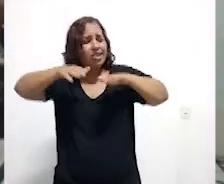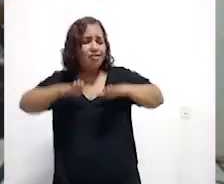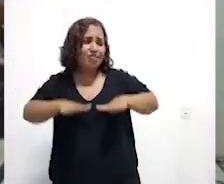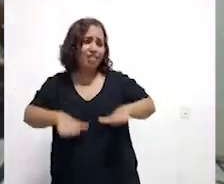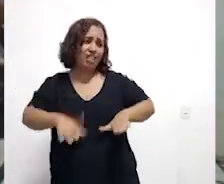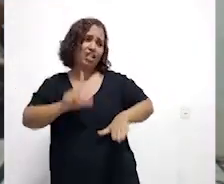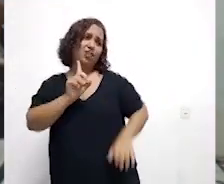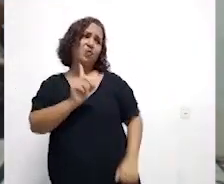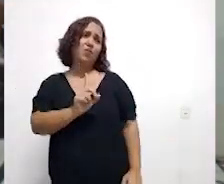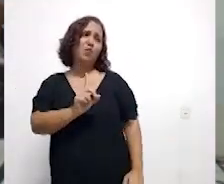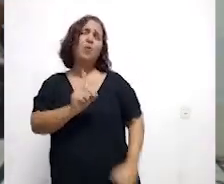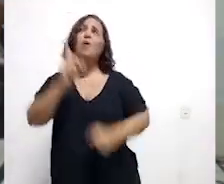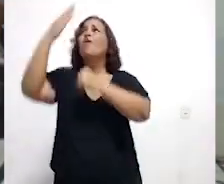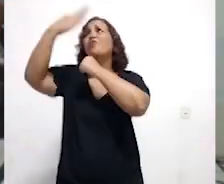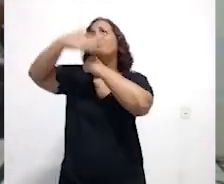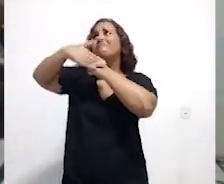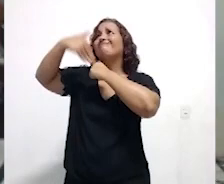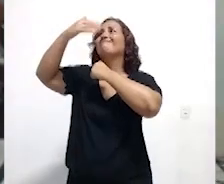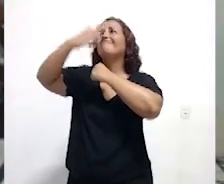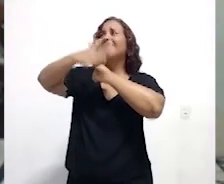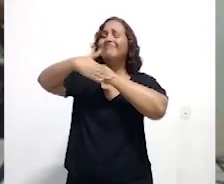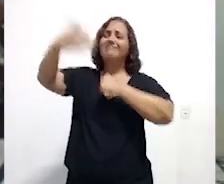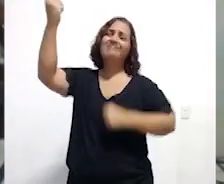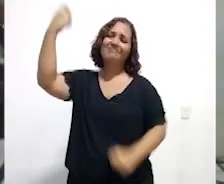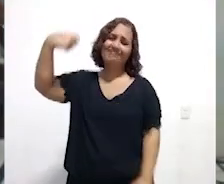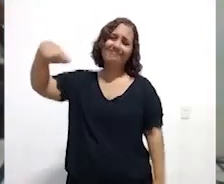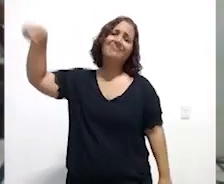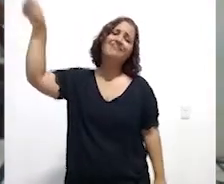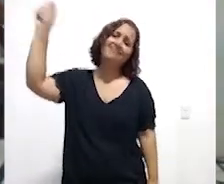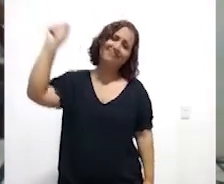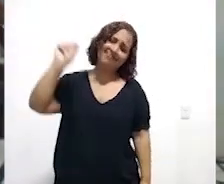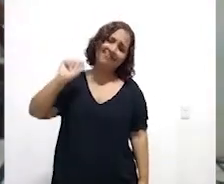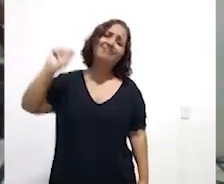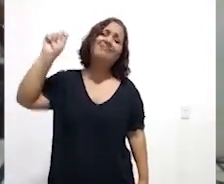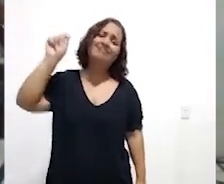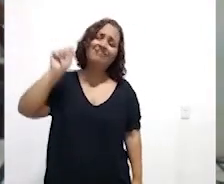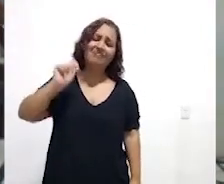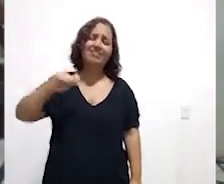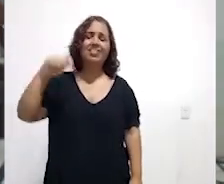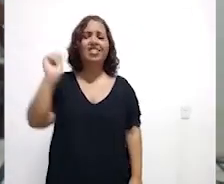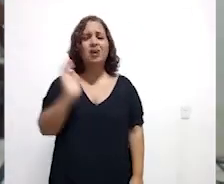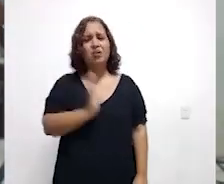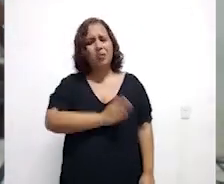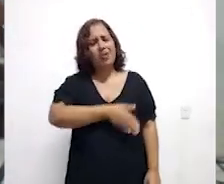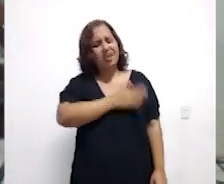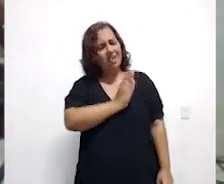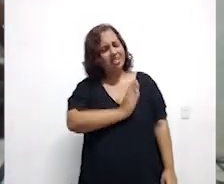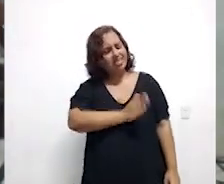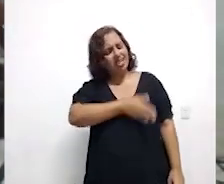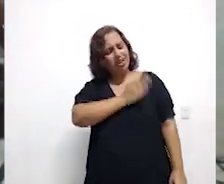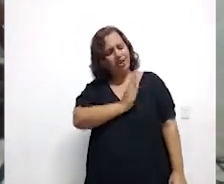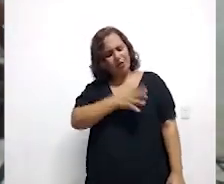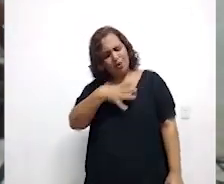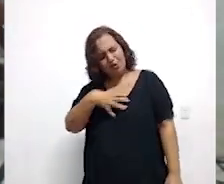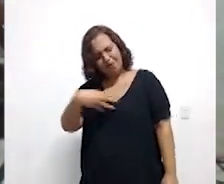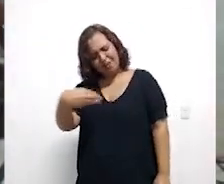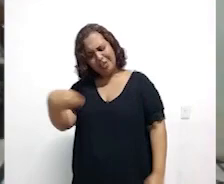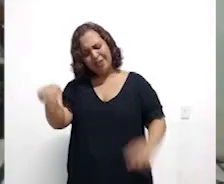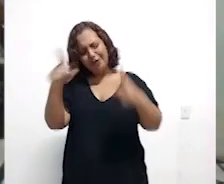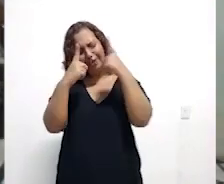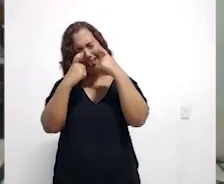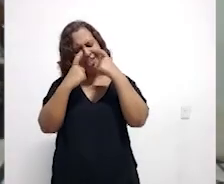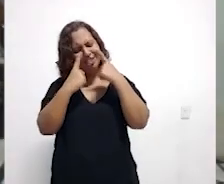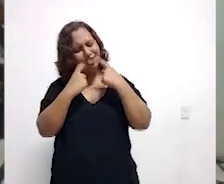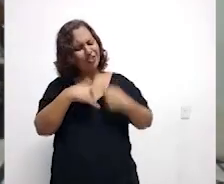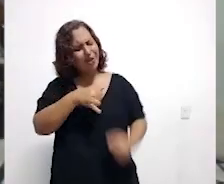consola o que ficou, cura o coração do